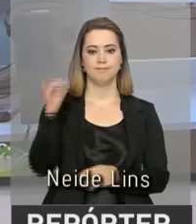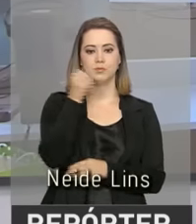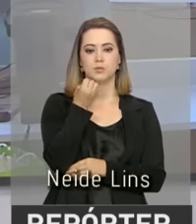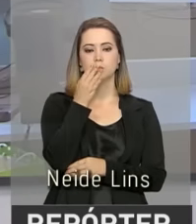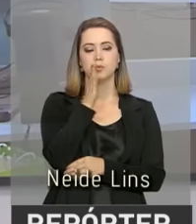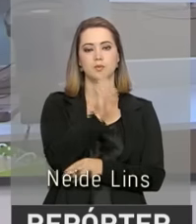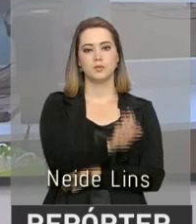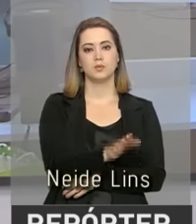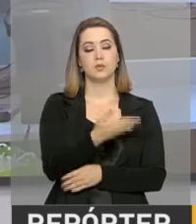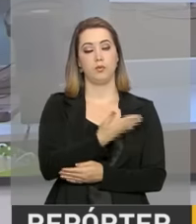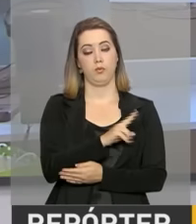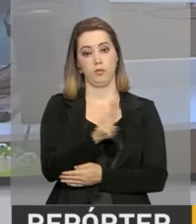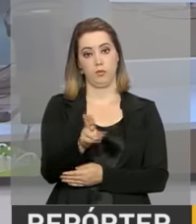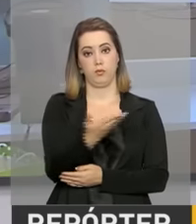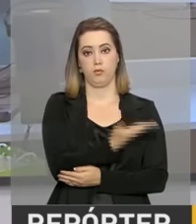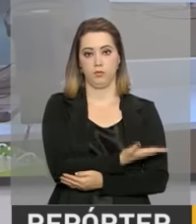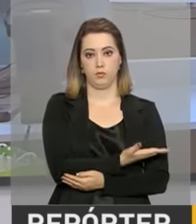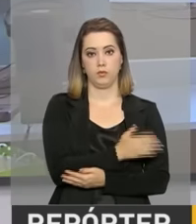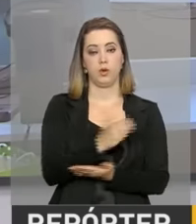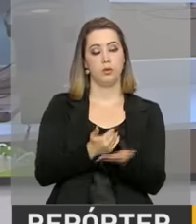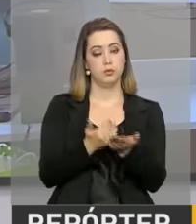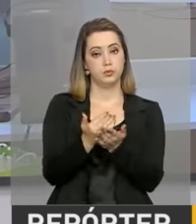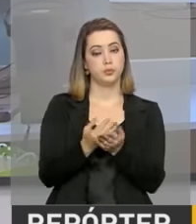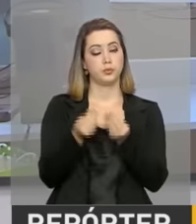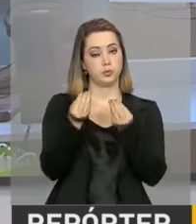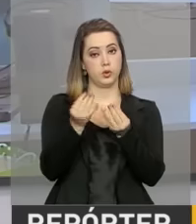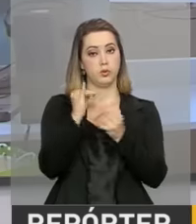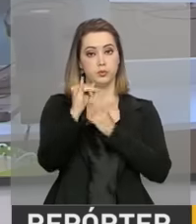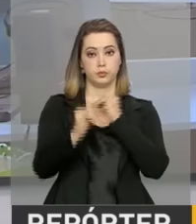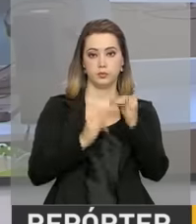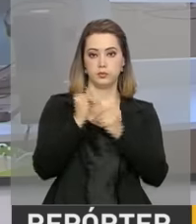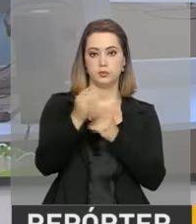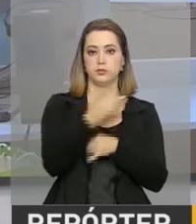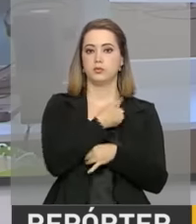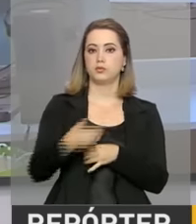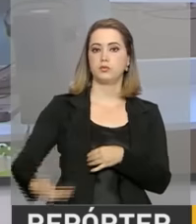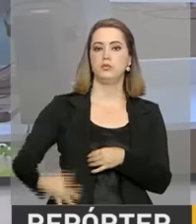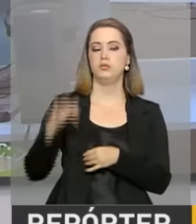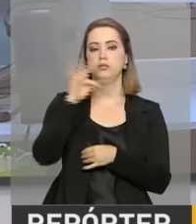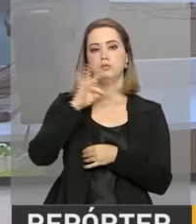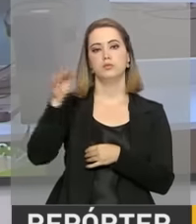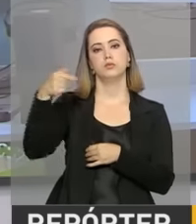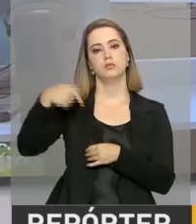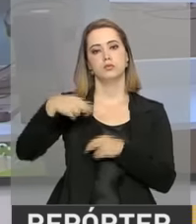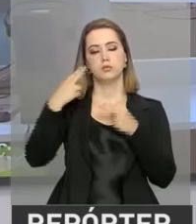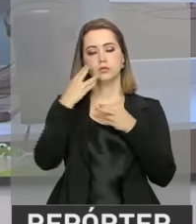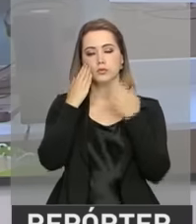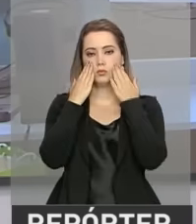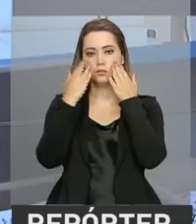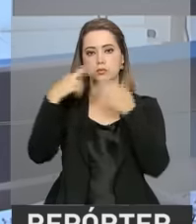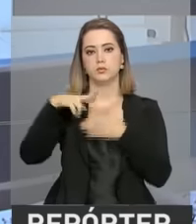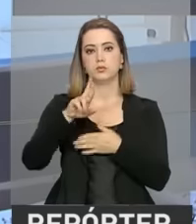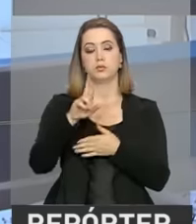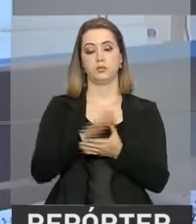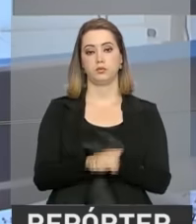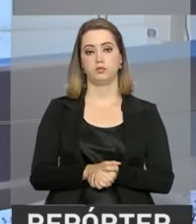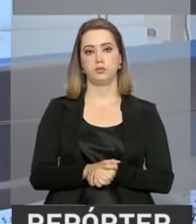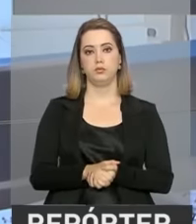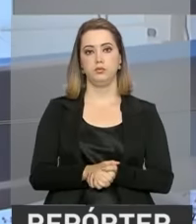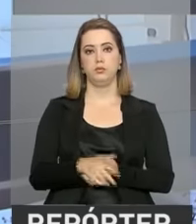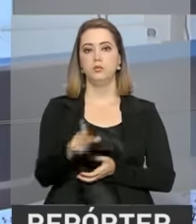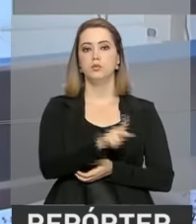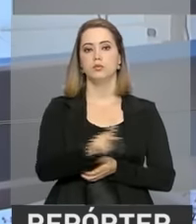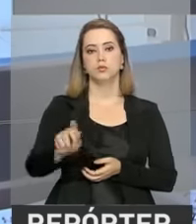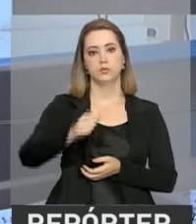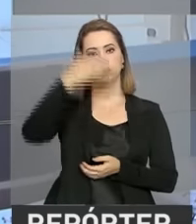Olá, boa tarde. Eu sou José Luiz Filho e a partir de agora trago para você as notícias do governo federal aqui no Repórter NBR. O presidente